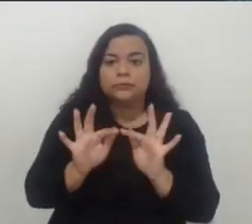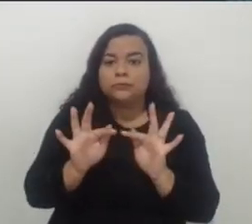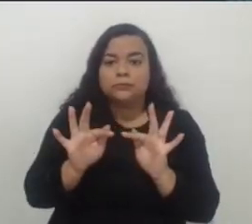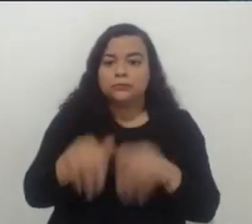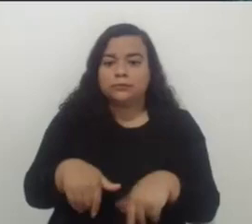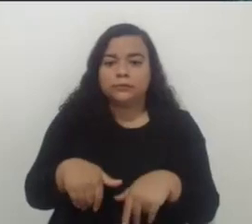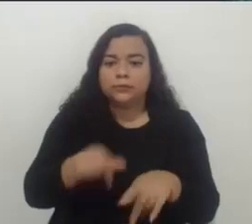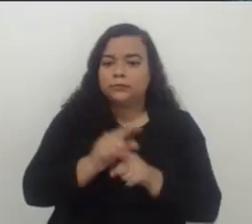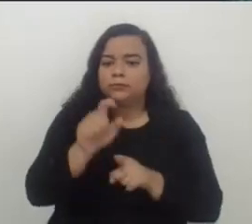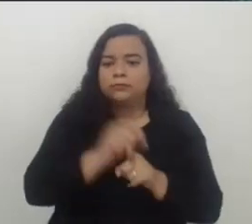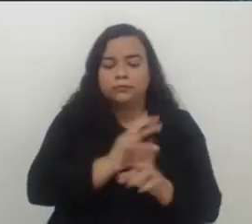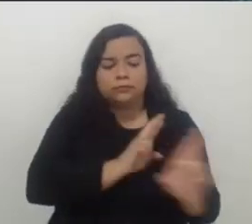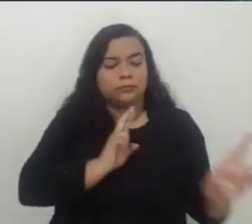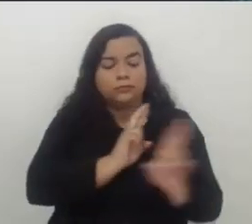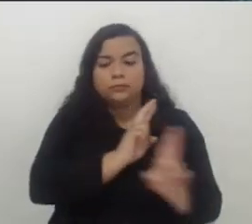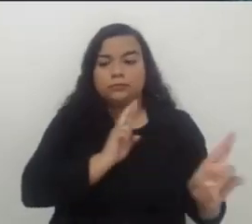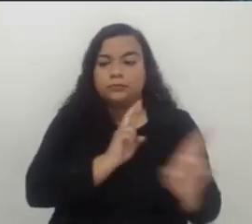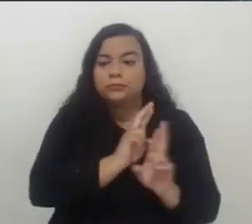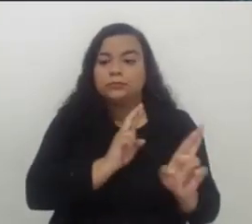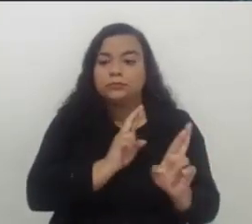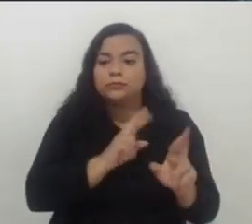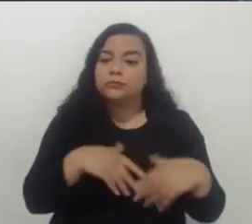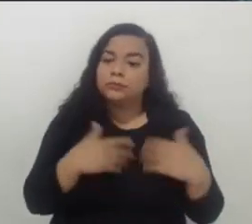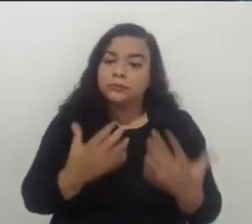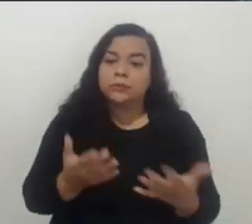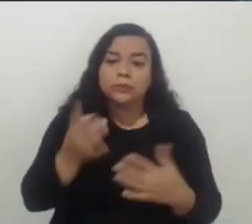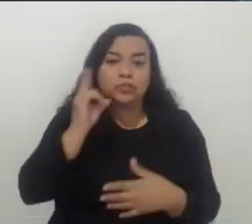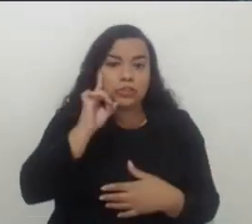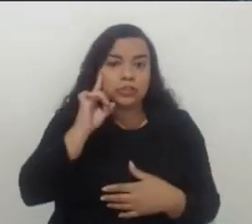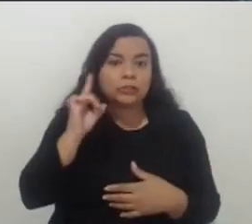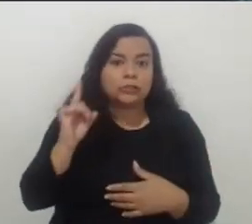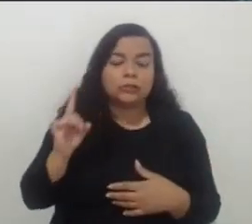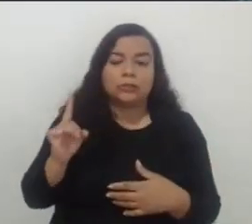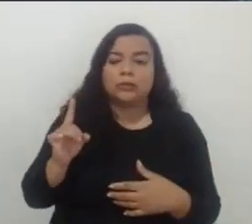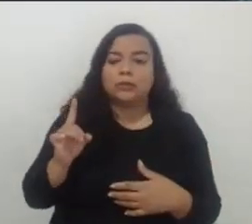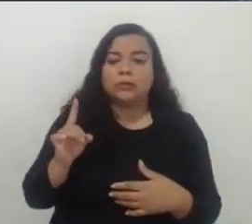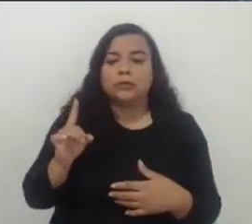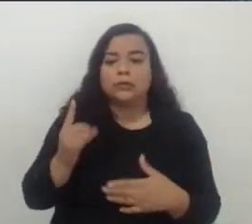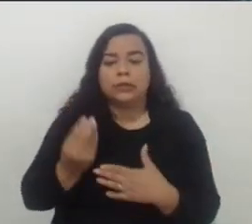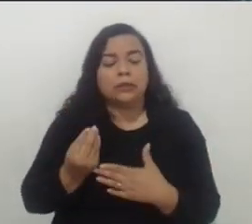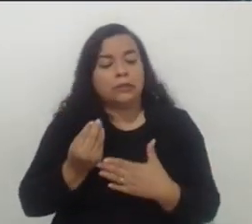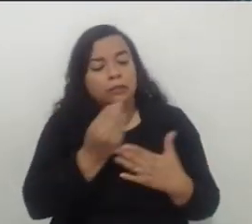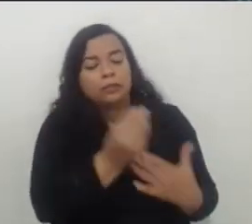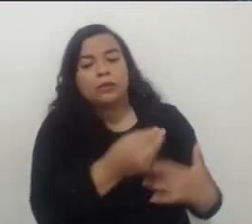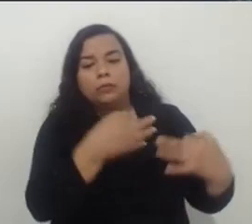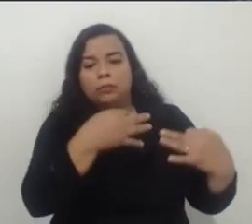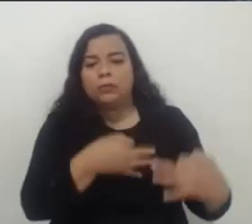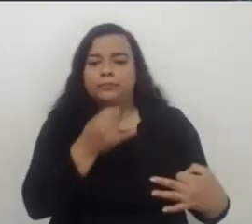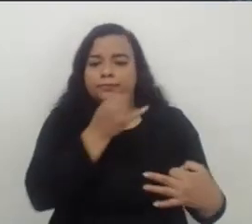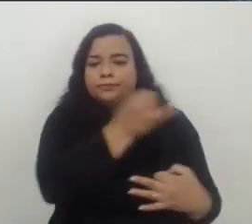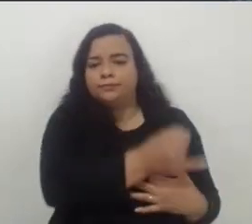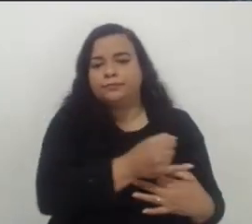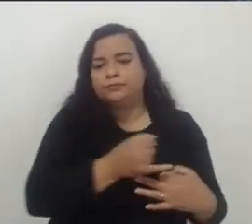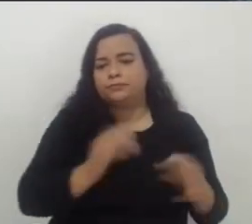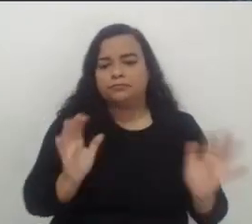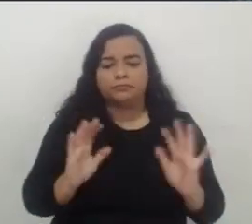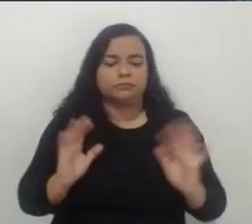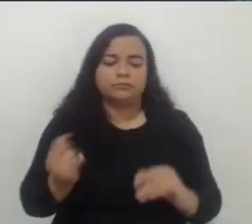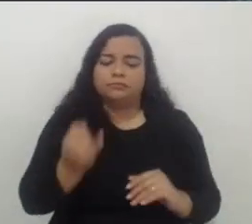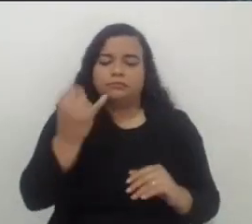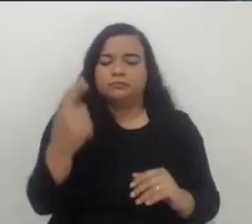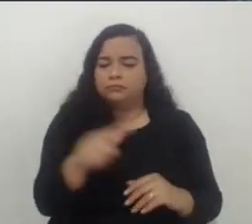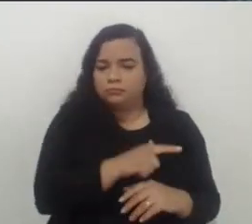locatícia, sendo, pois, irrelevante a data em que a parte foi efetivamente notificada para recebê-las, de modo